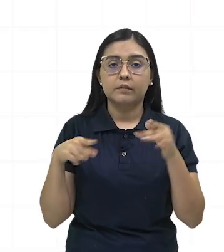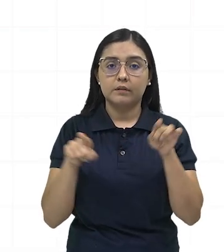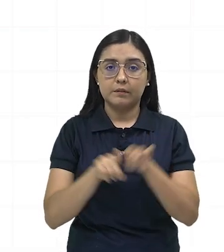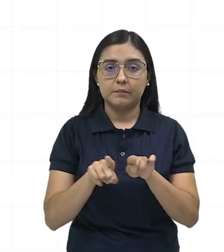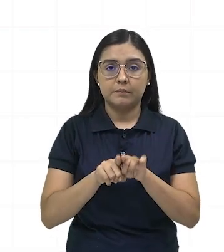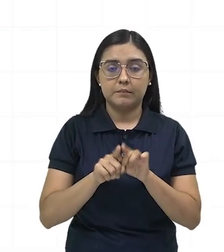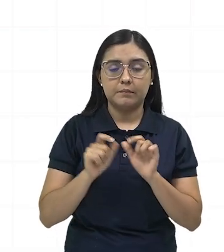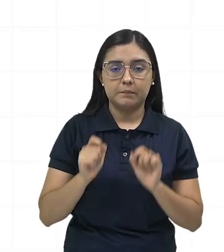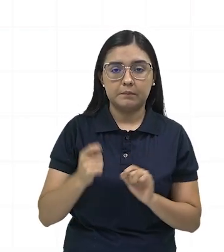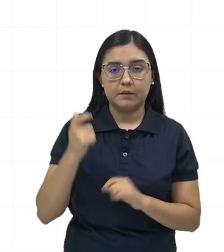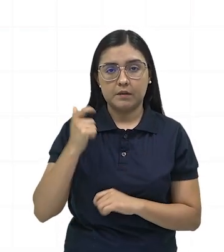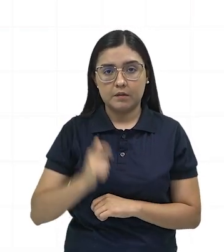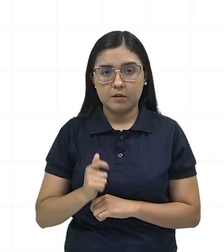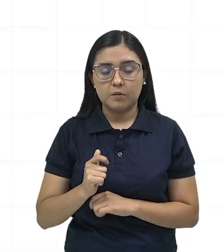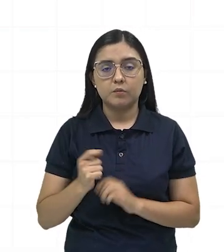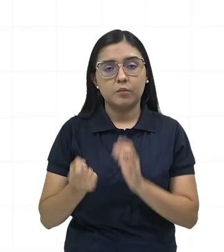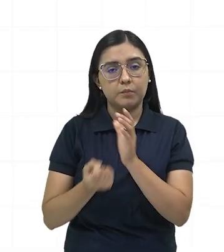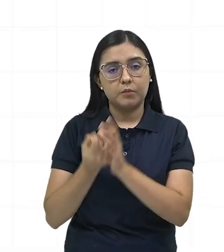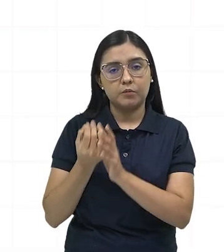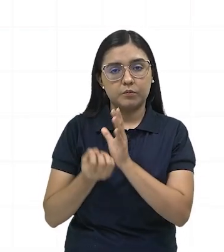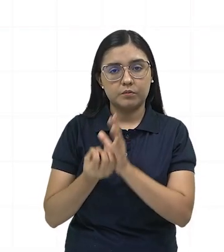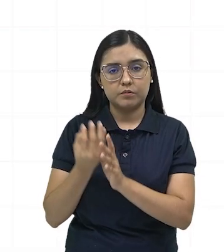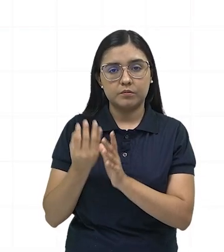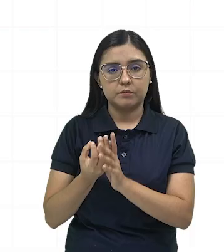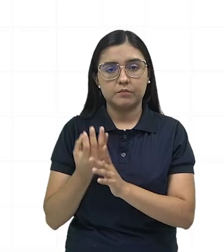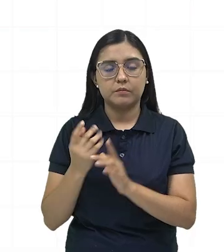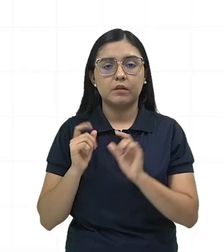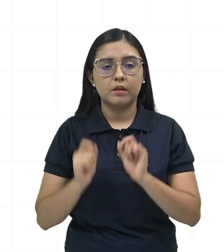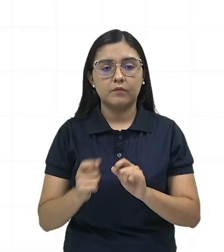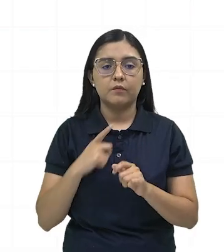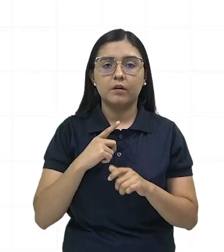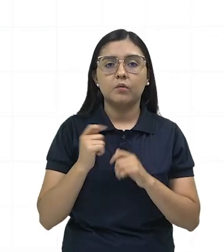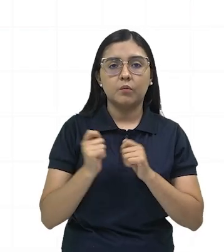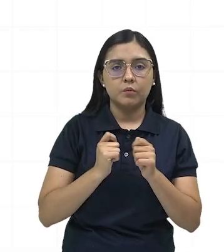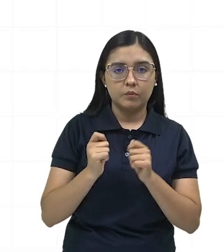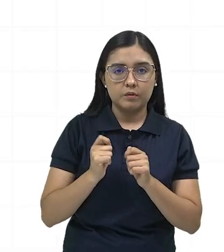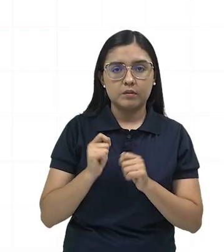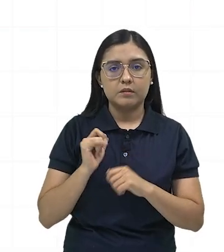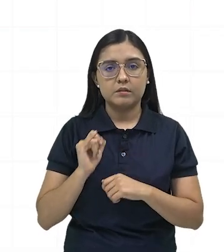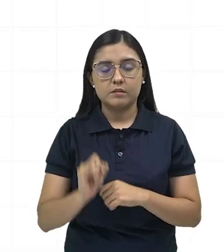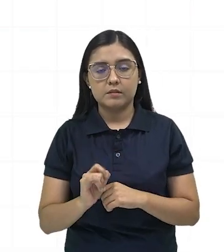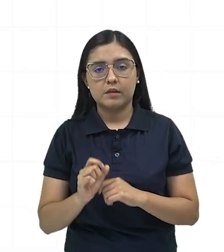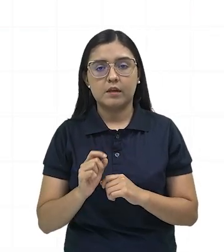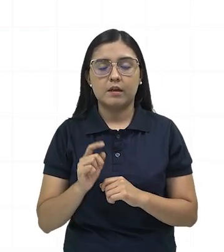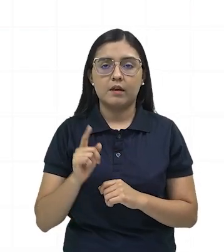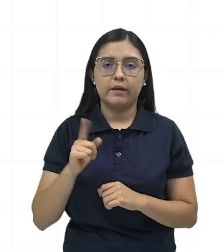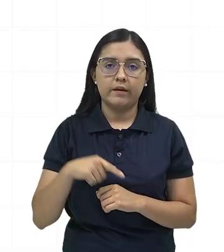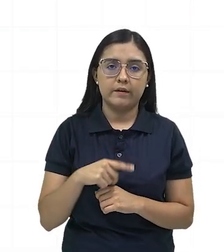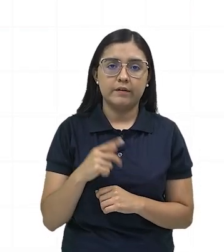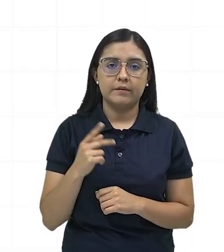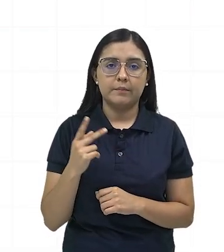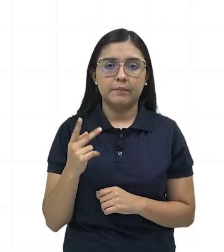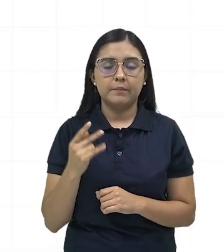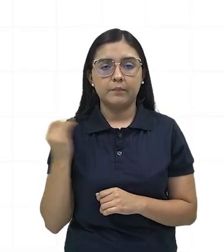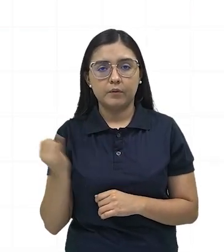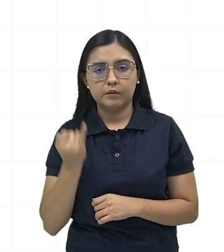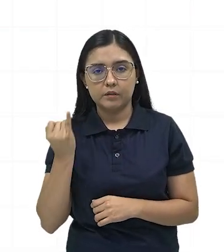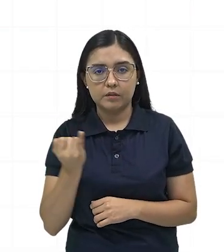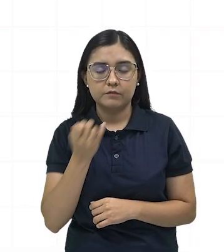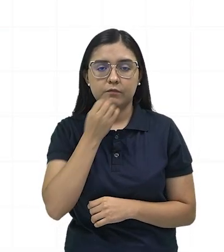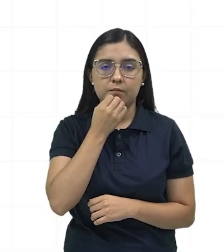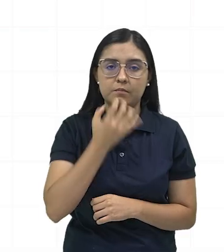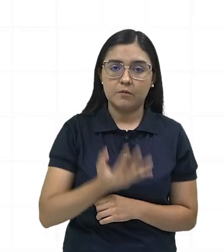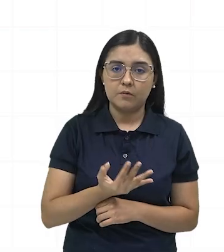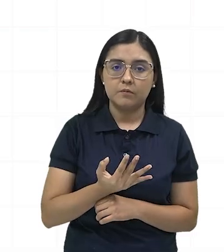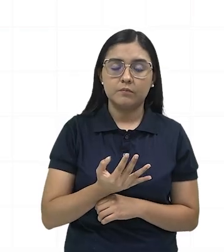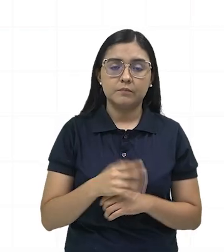né, pessoa ali que está produzindo, quem vai regular se vai ser importante, se vai, né, se vai valer a pena, se vai